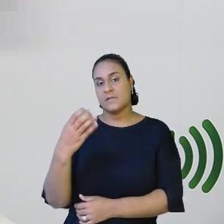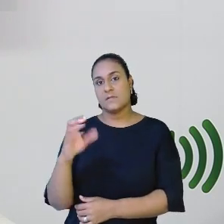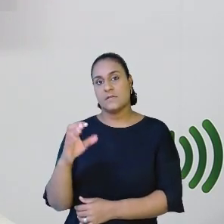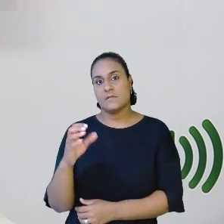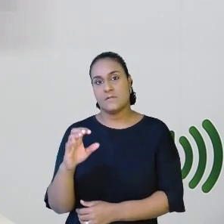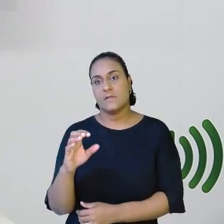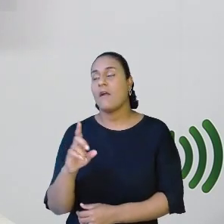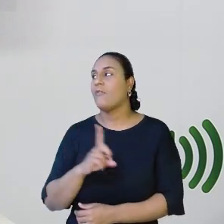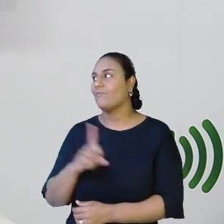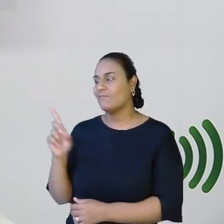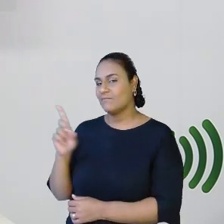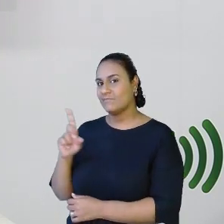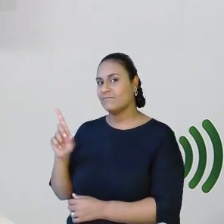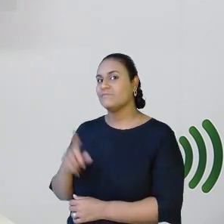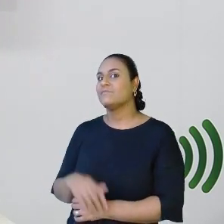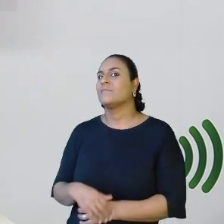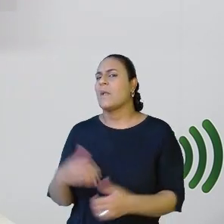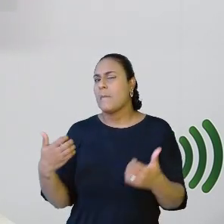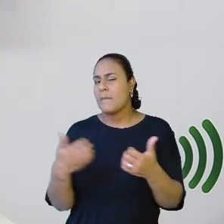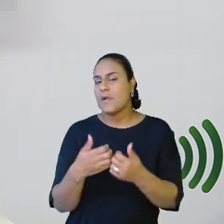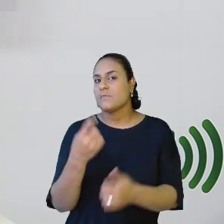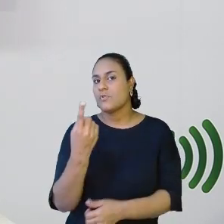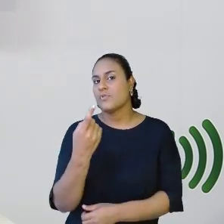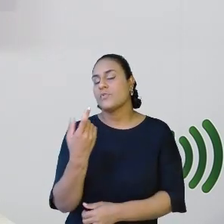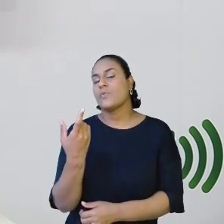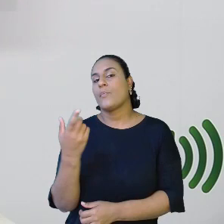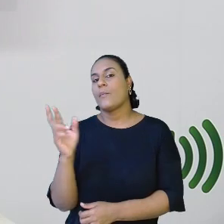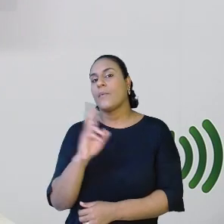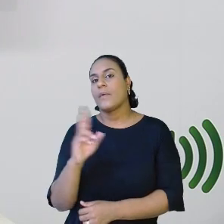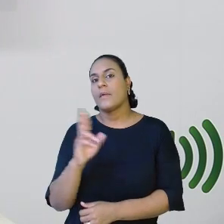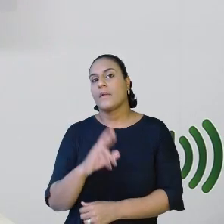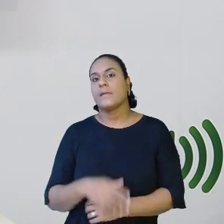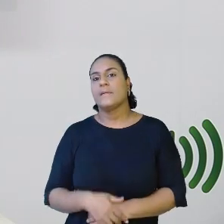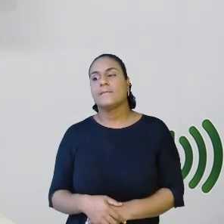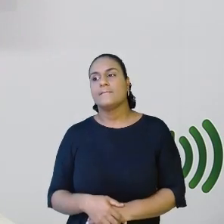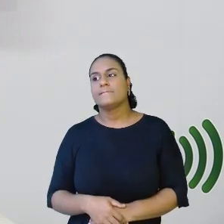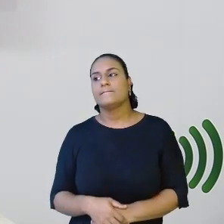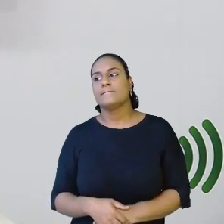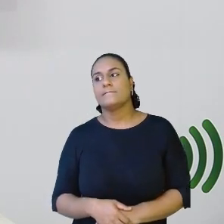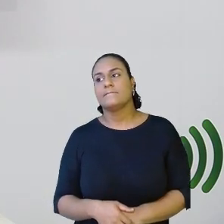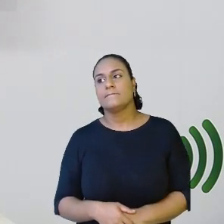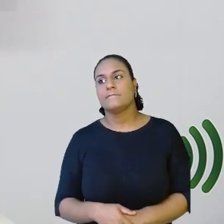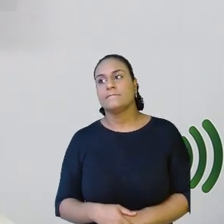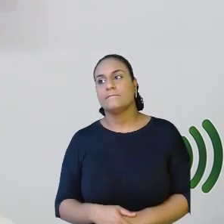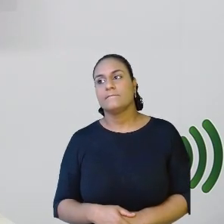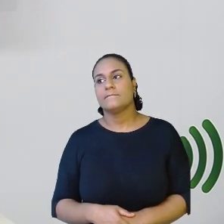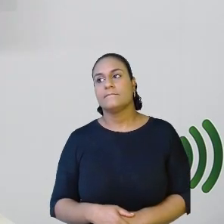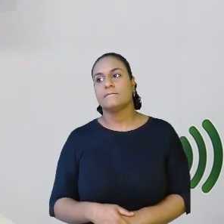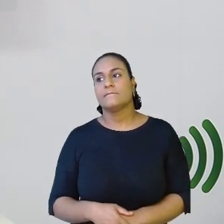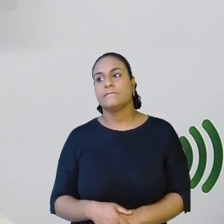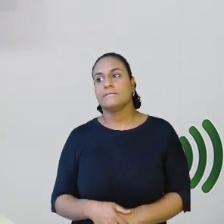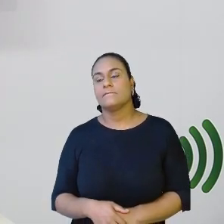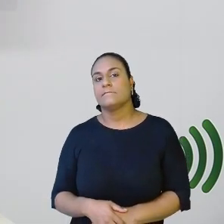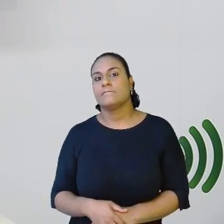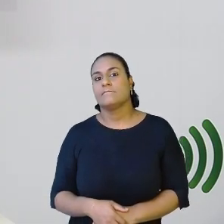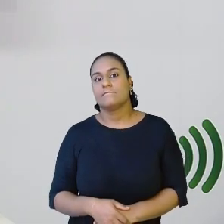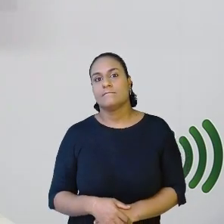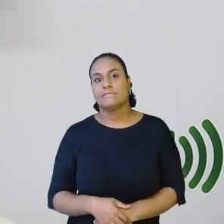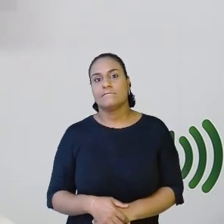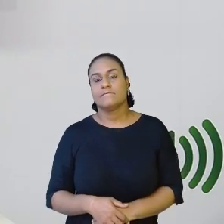os 75 centavos está mais perto de R$ 1,00. E a próxima, vamos lá? Agora nós temos